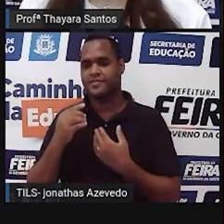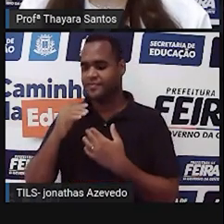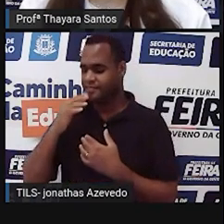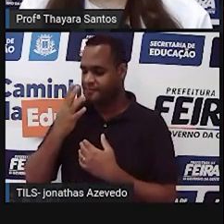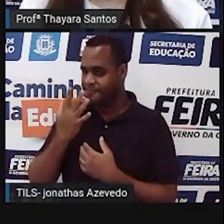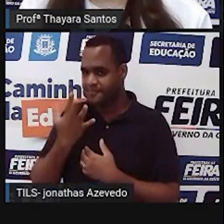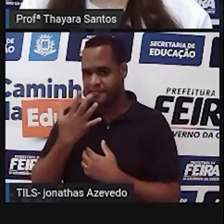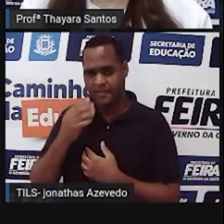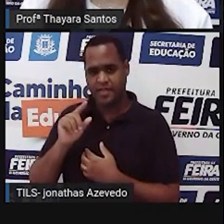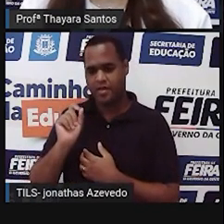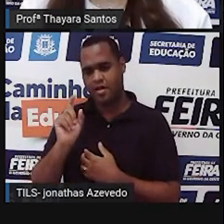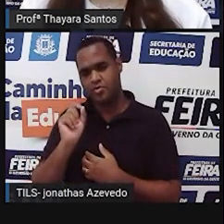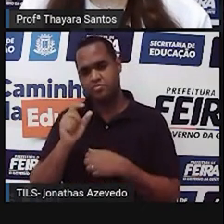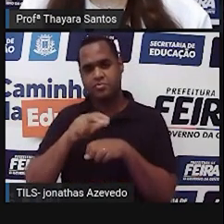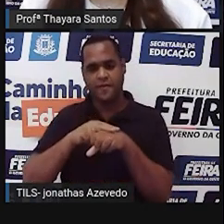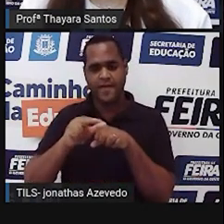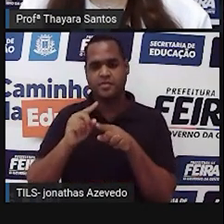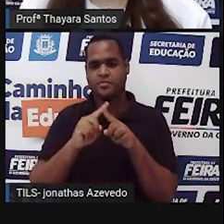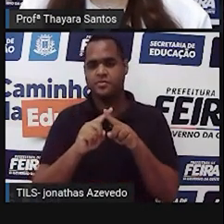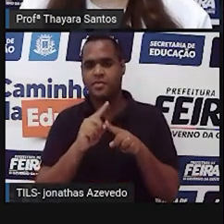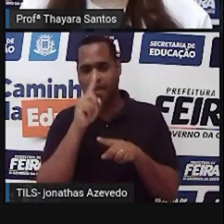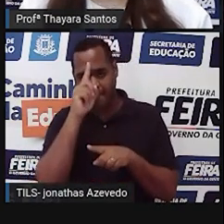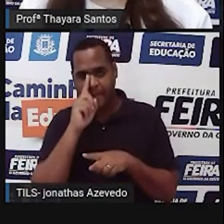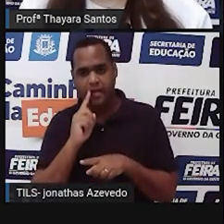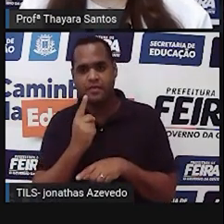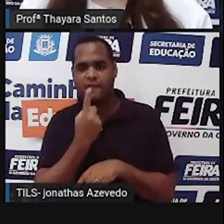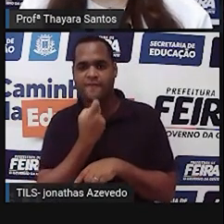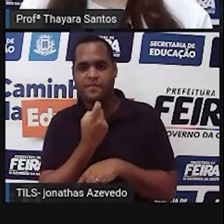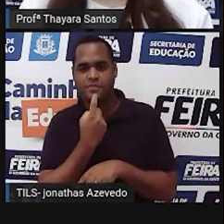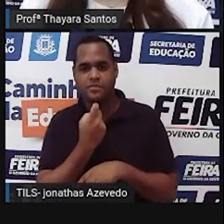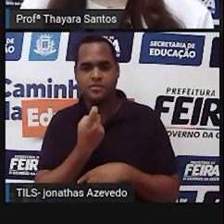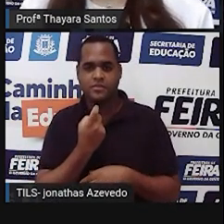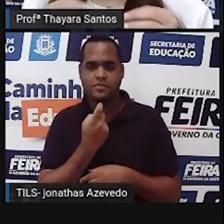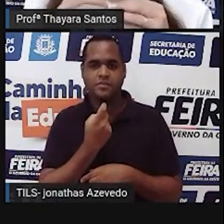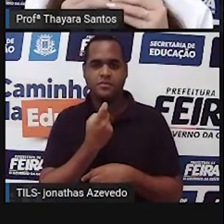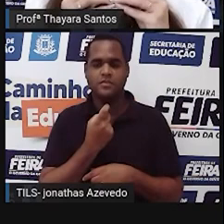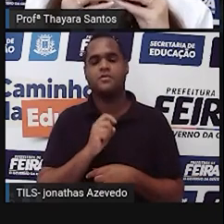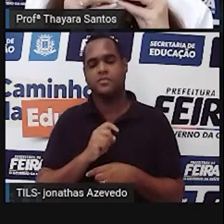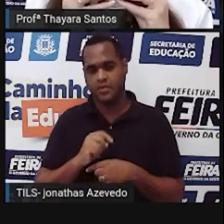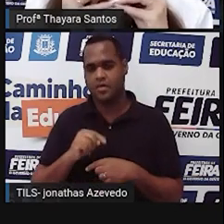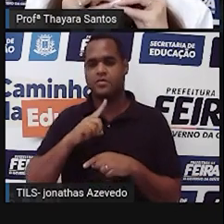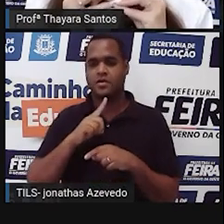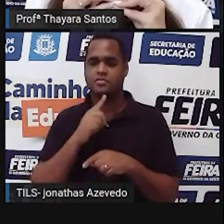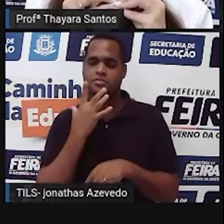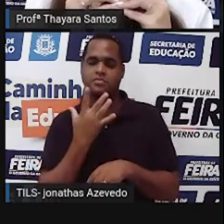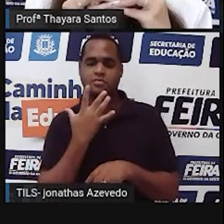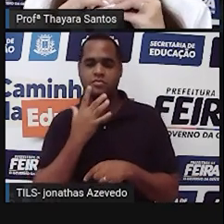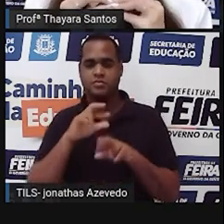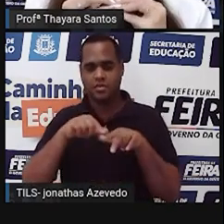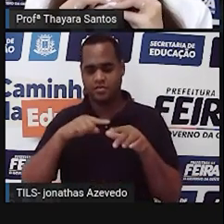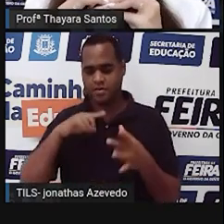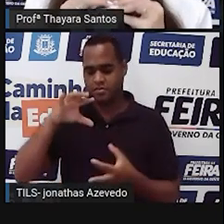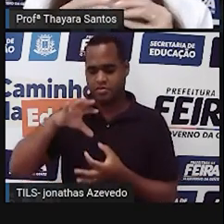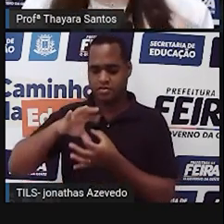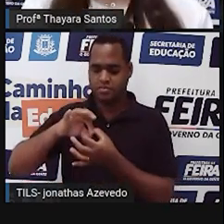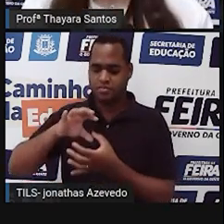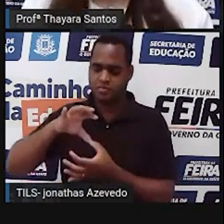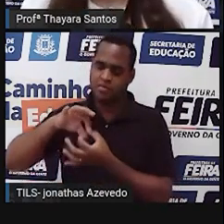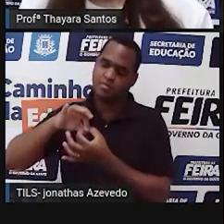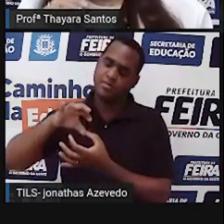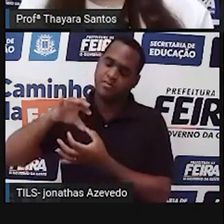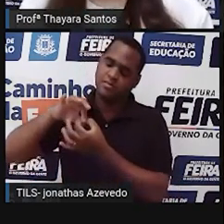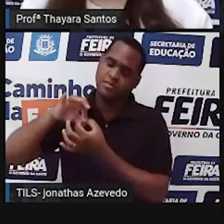pelas cores azul, verde, amarelo e vermelho. Então, o que está fazendo essa ligação aí são as bases